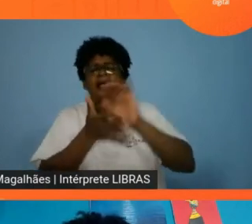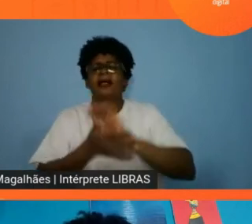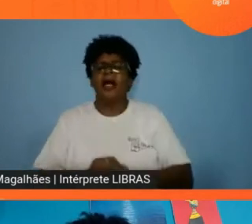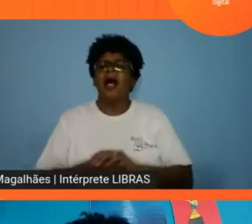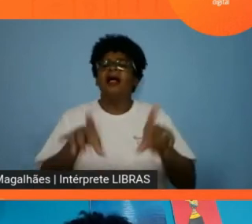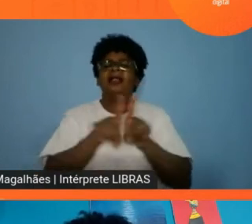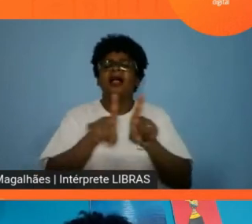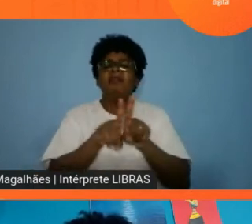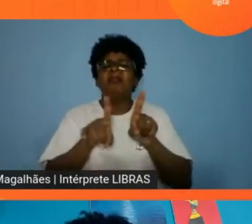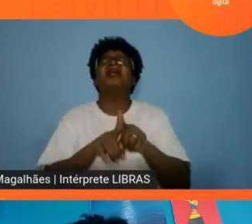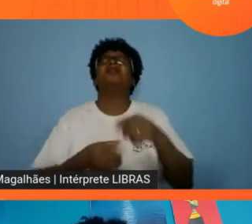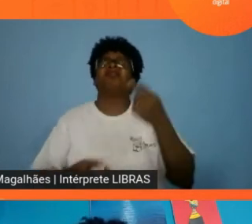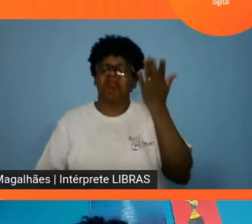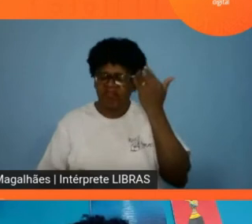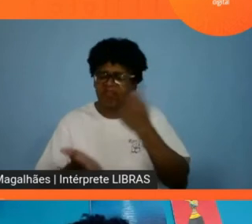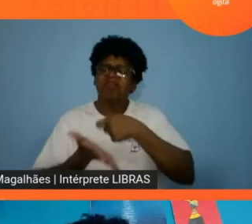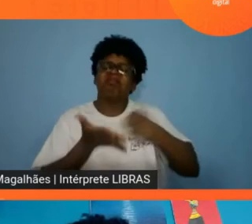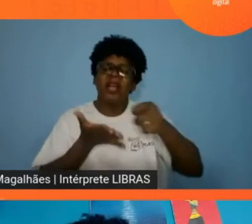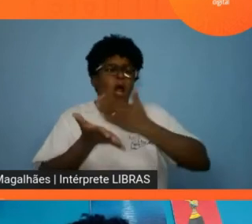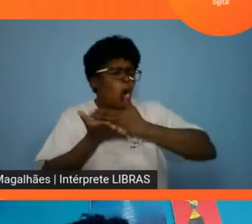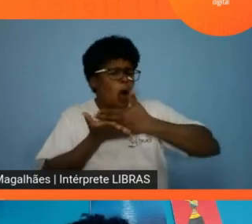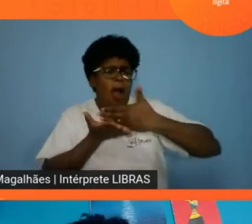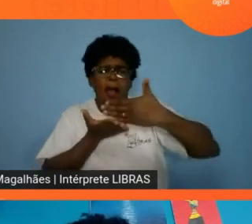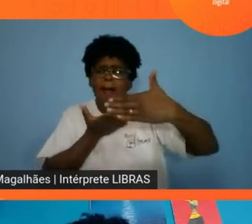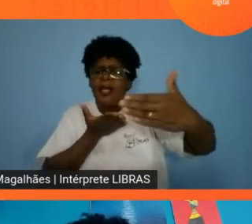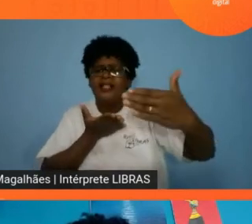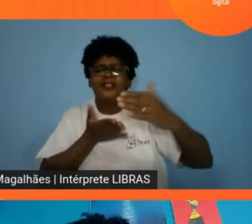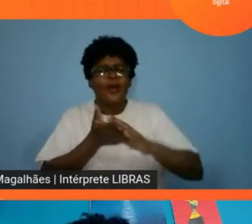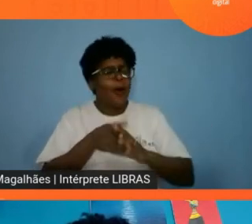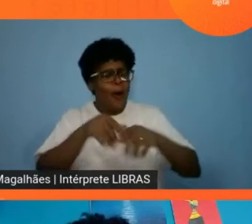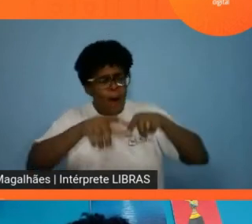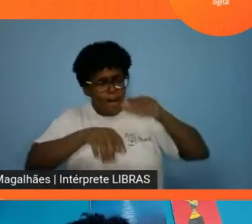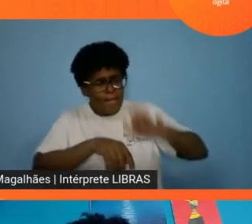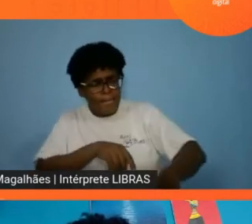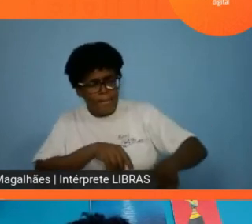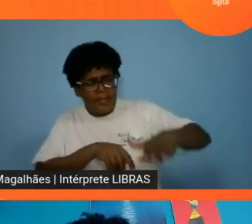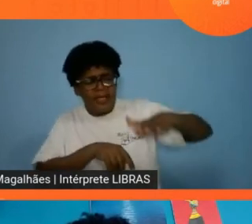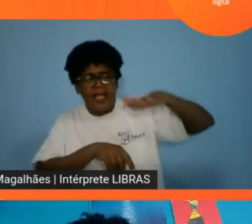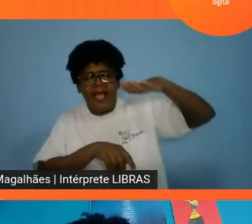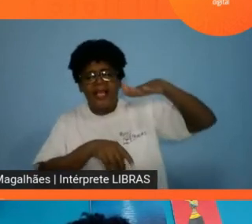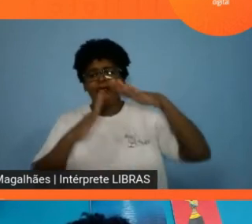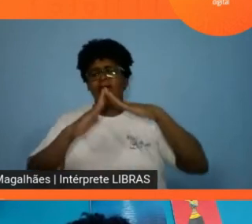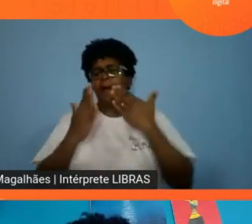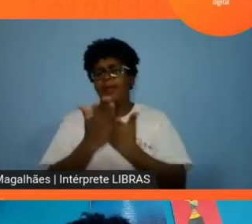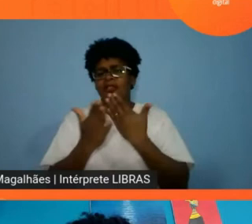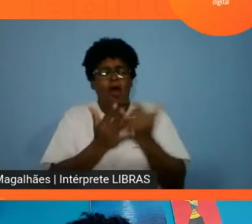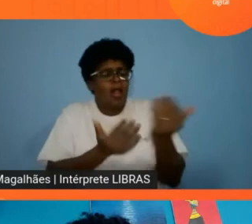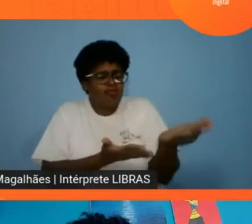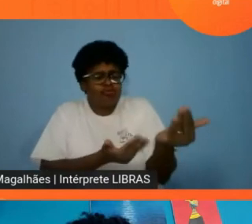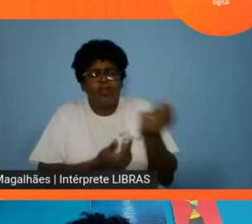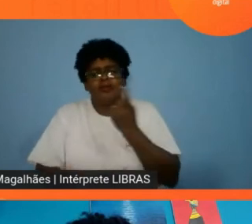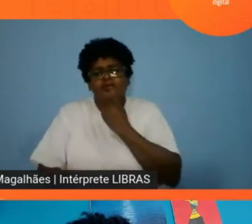Lúcia, me escrevo desde quando aí aprendi a juntar as sílabas, desde muito nova. Gosto